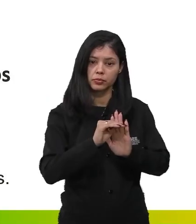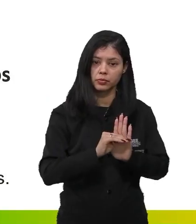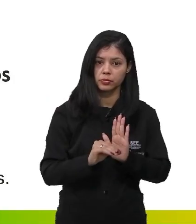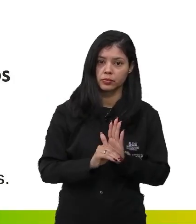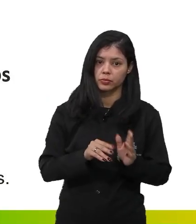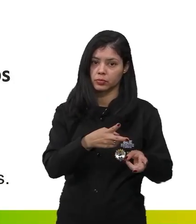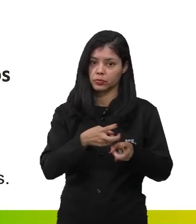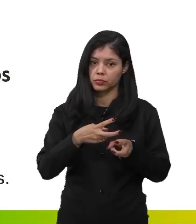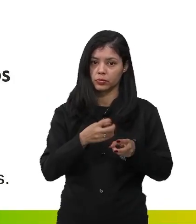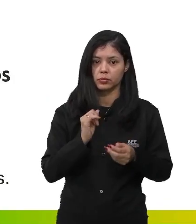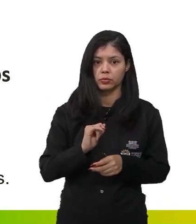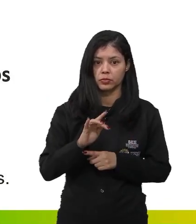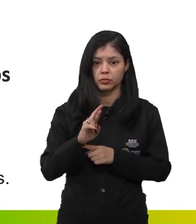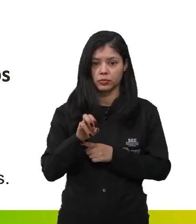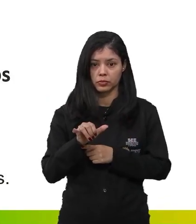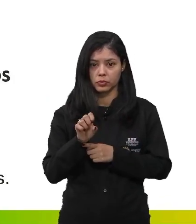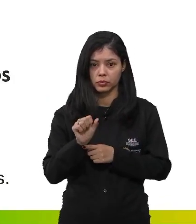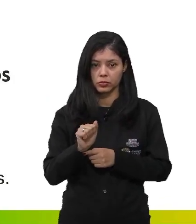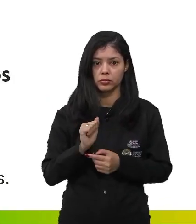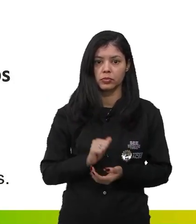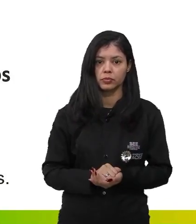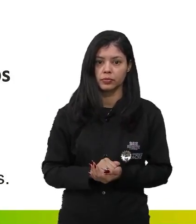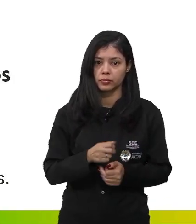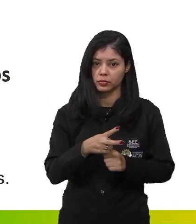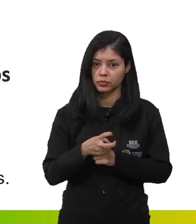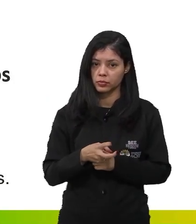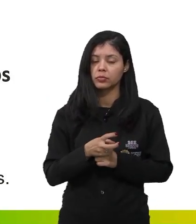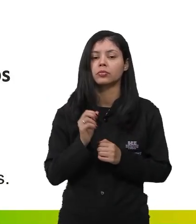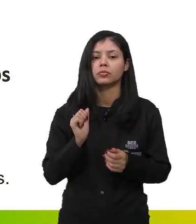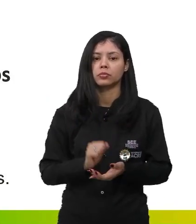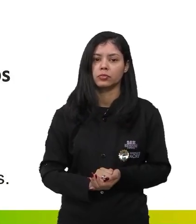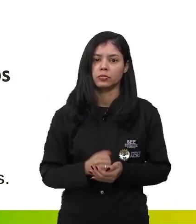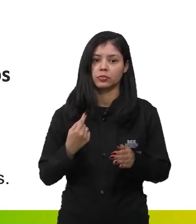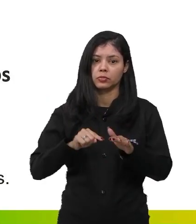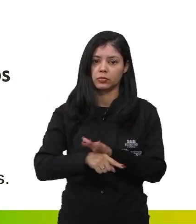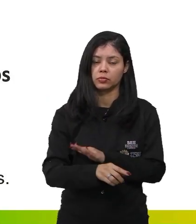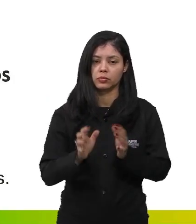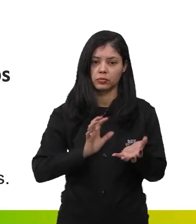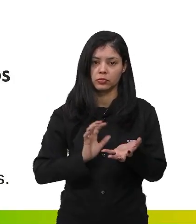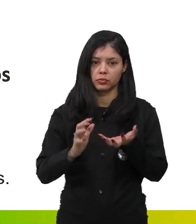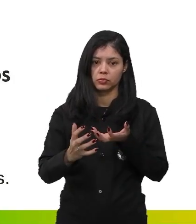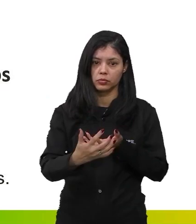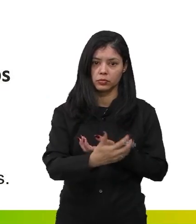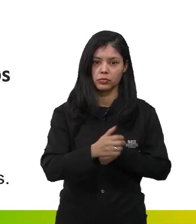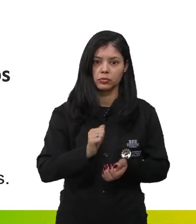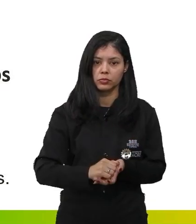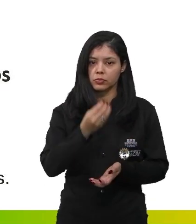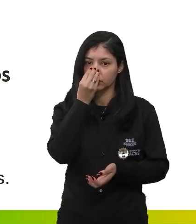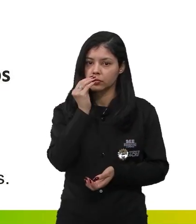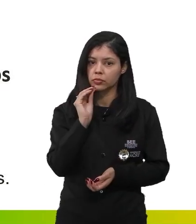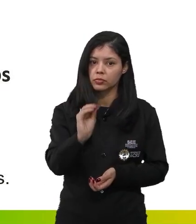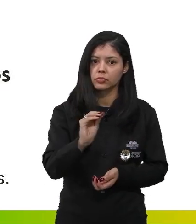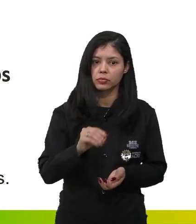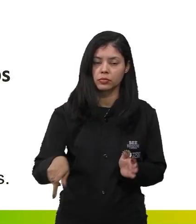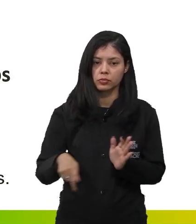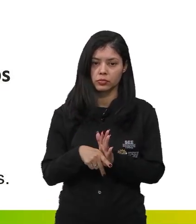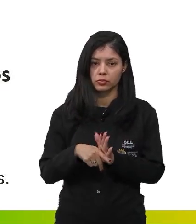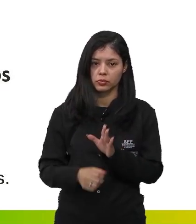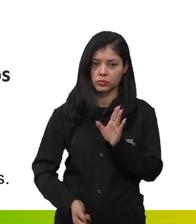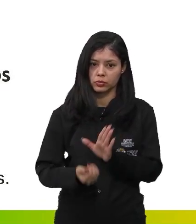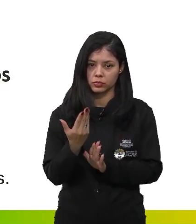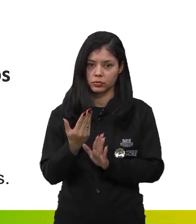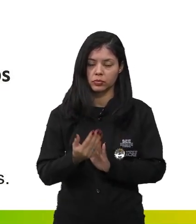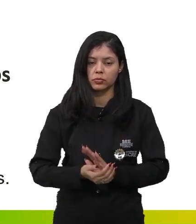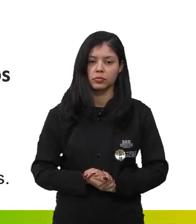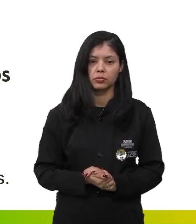as explorações internas. As explorações para o interior do continente ignoraram a demarcação